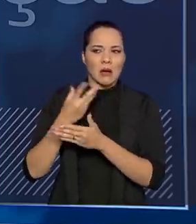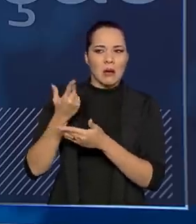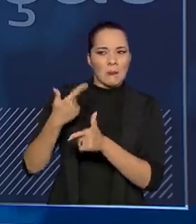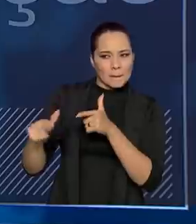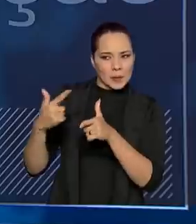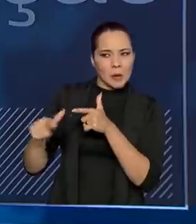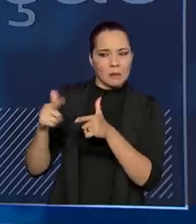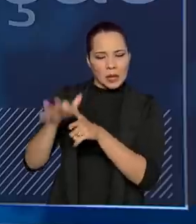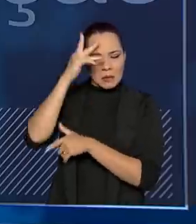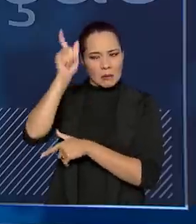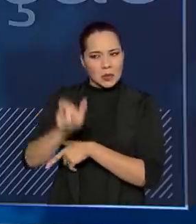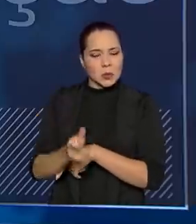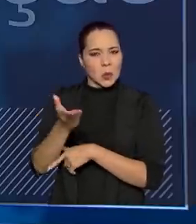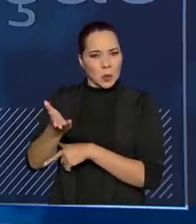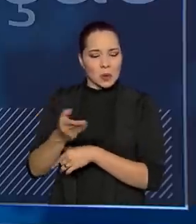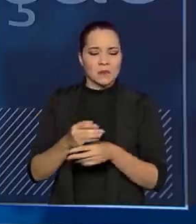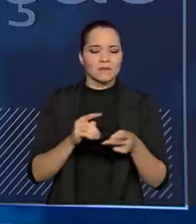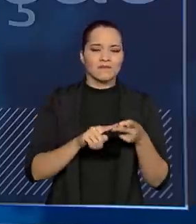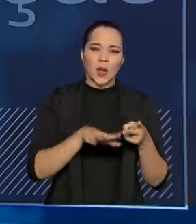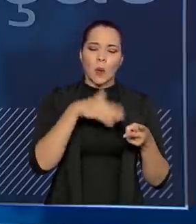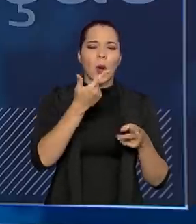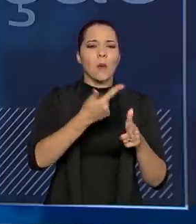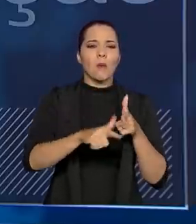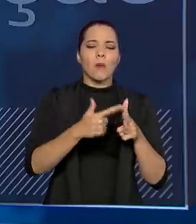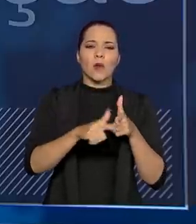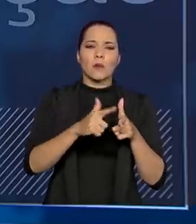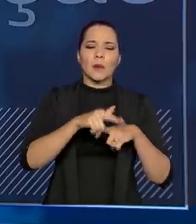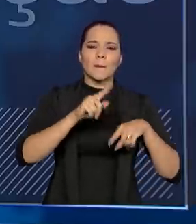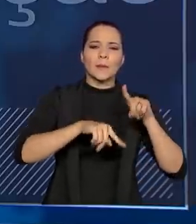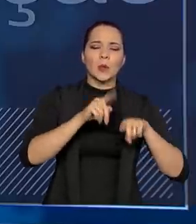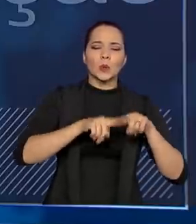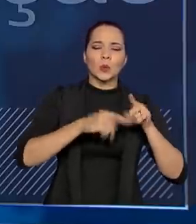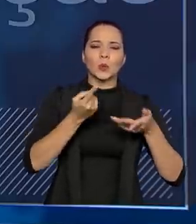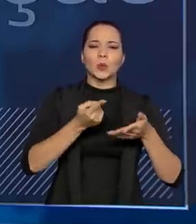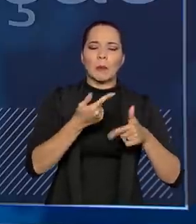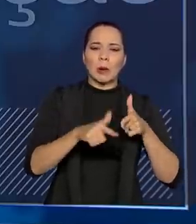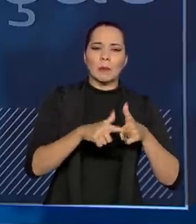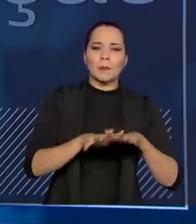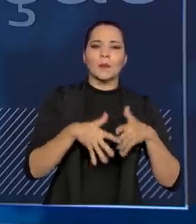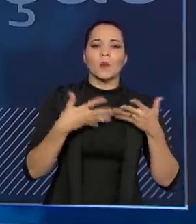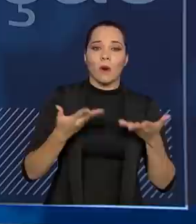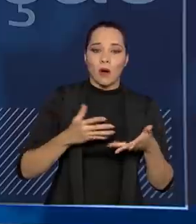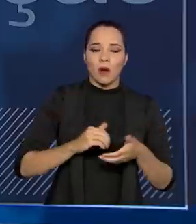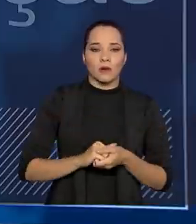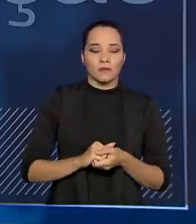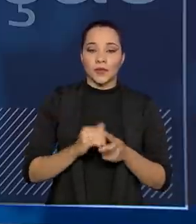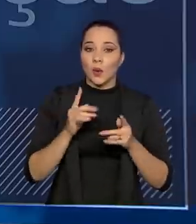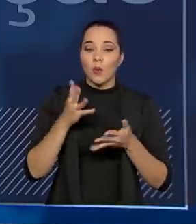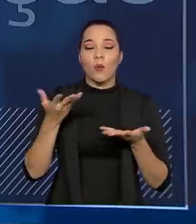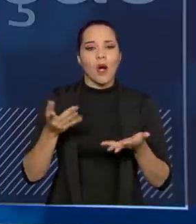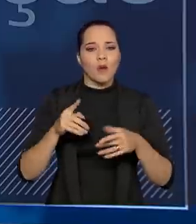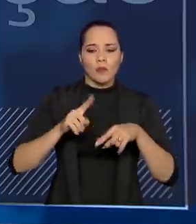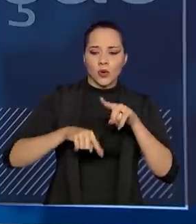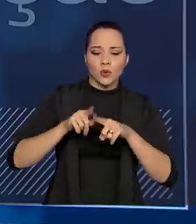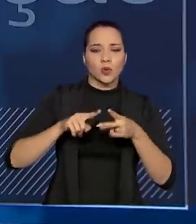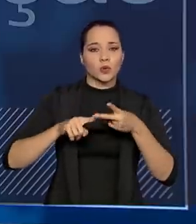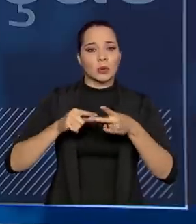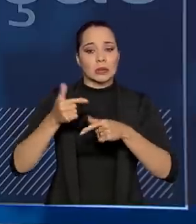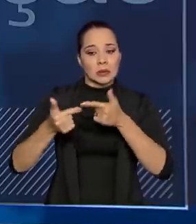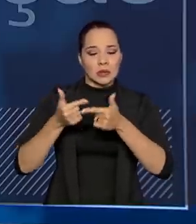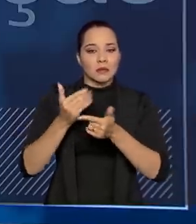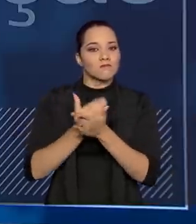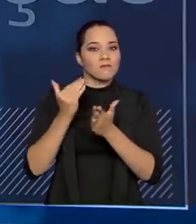os consumidores, quais são os problemas nos produtos e serviços, né? Então, ou seja, quais são os produtos e serviços com